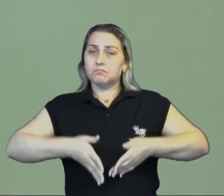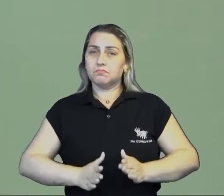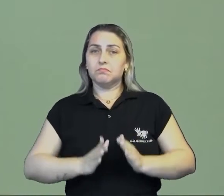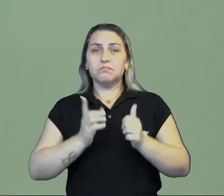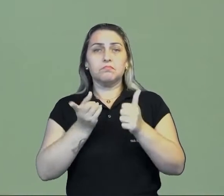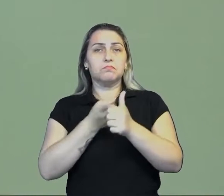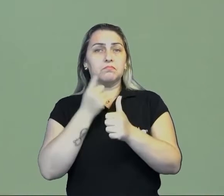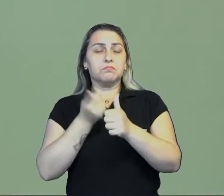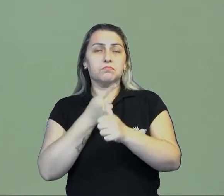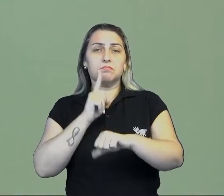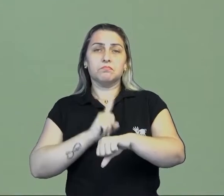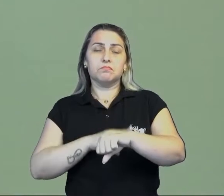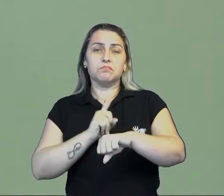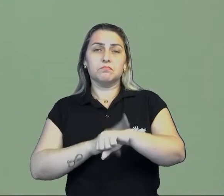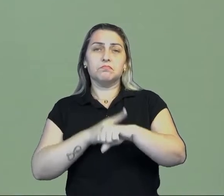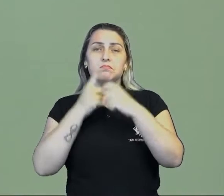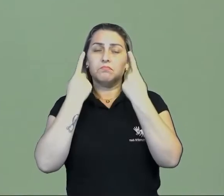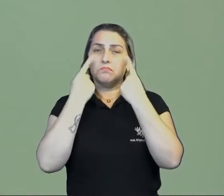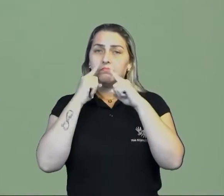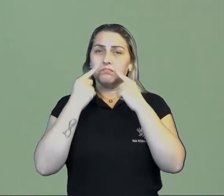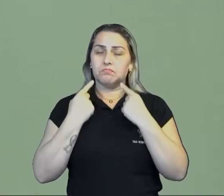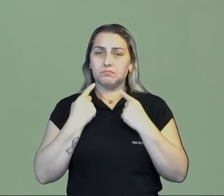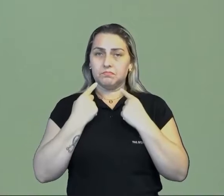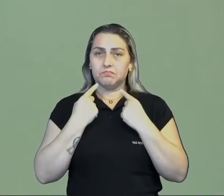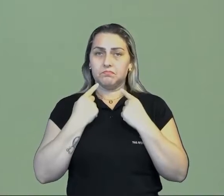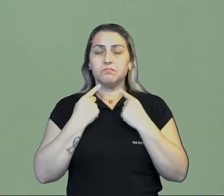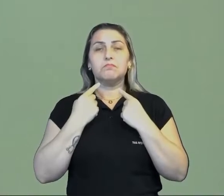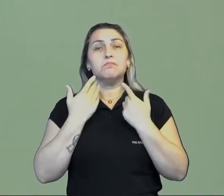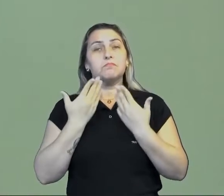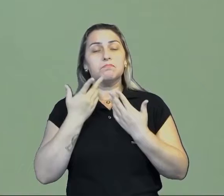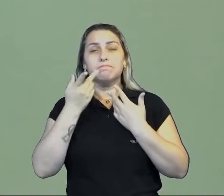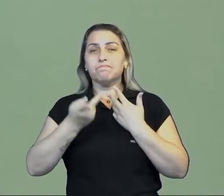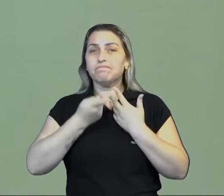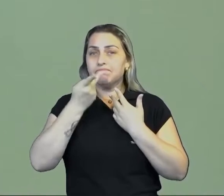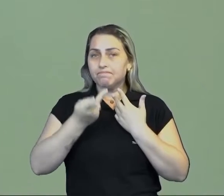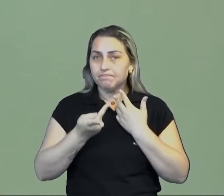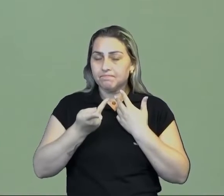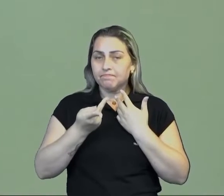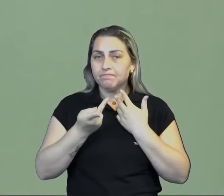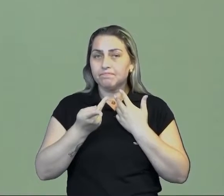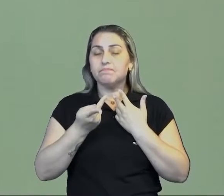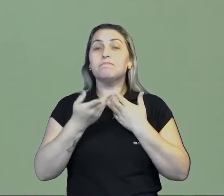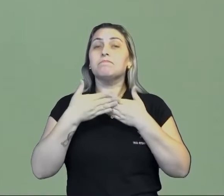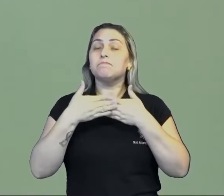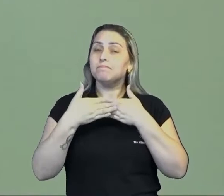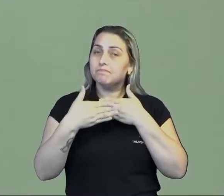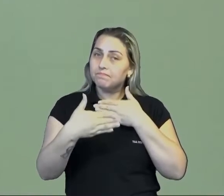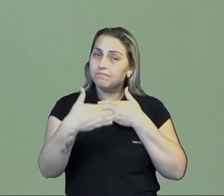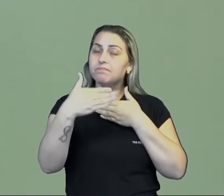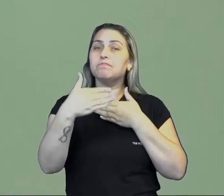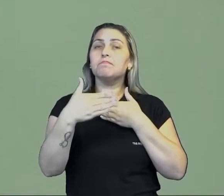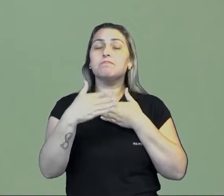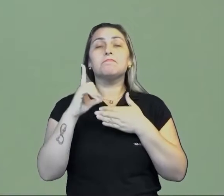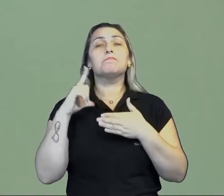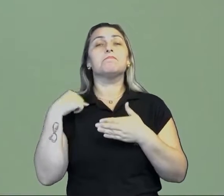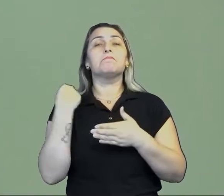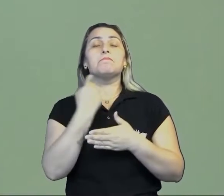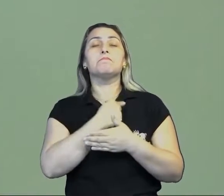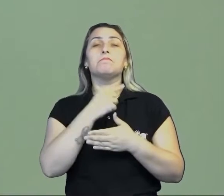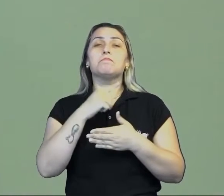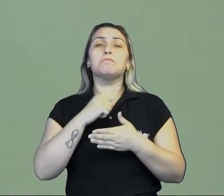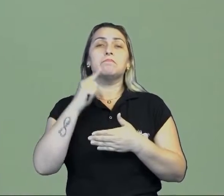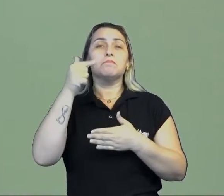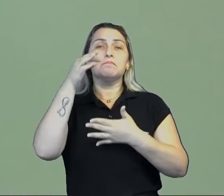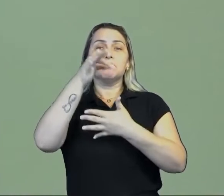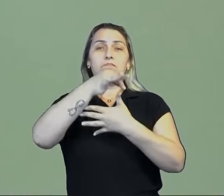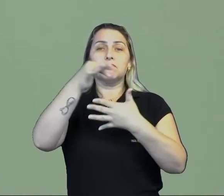a primeira coisa que ela faz, ela chora, né? Então, é a fala. E a partir daí, nós temos